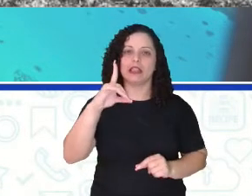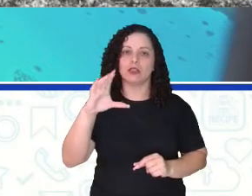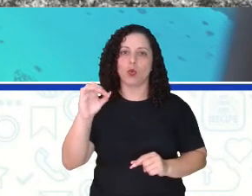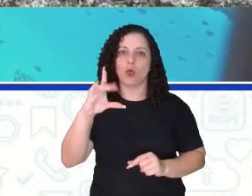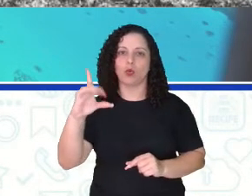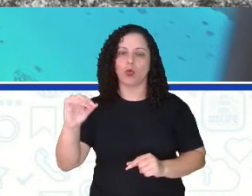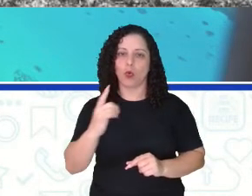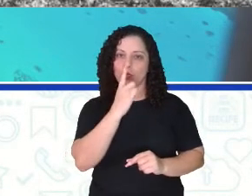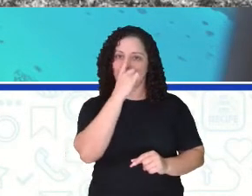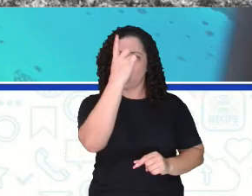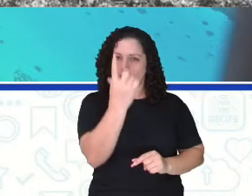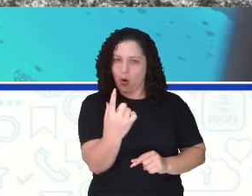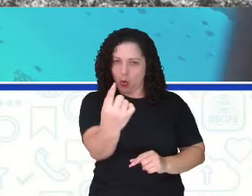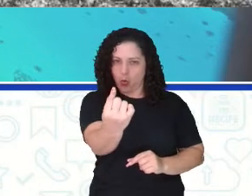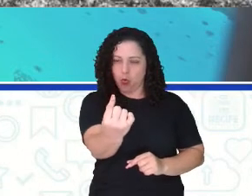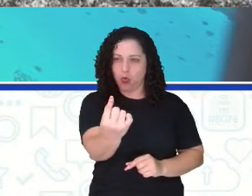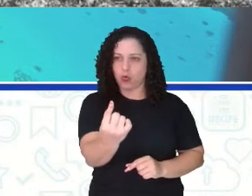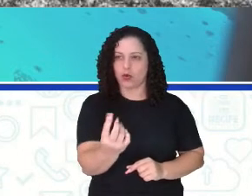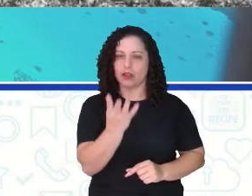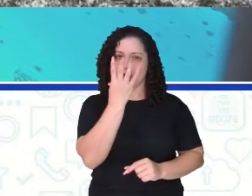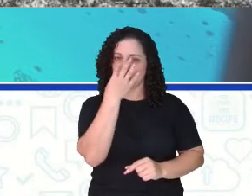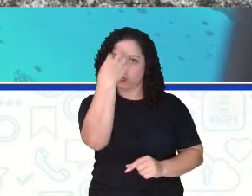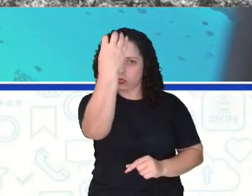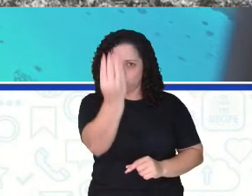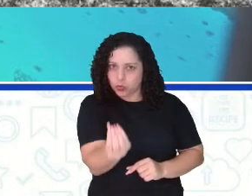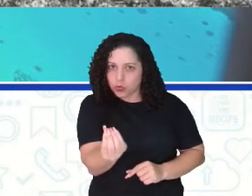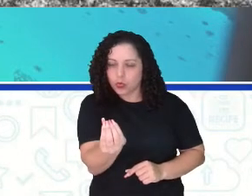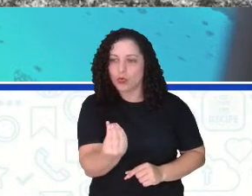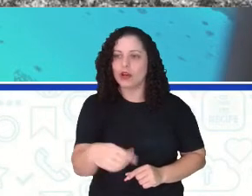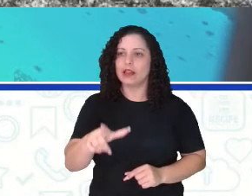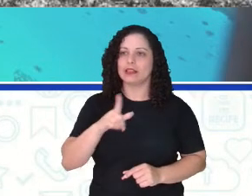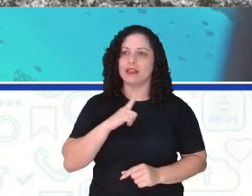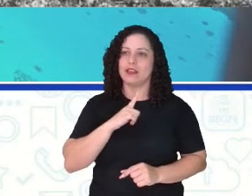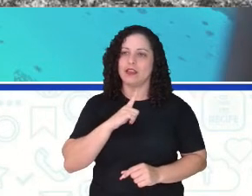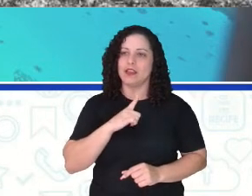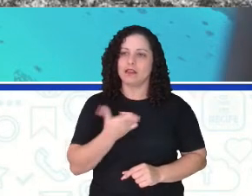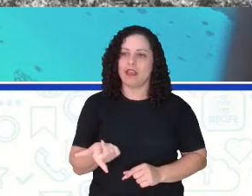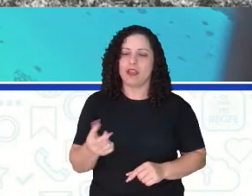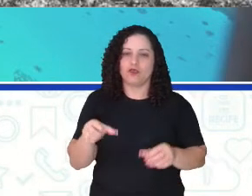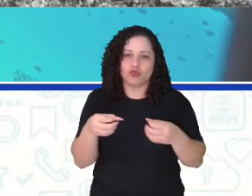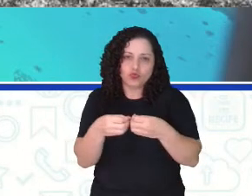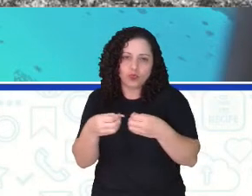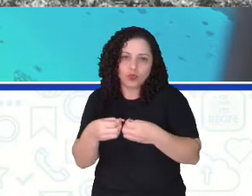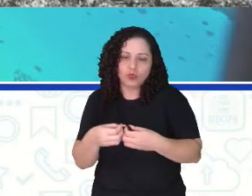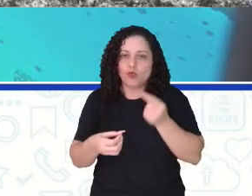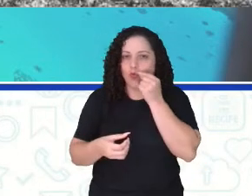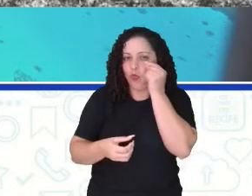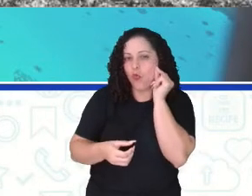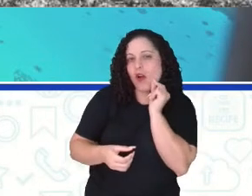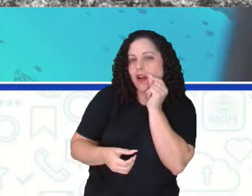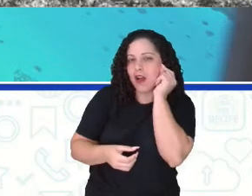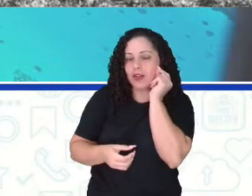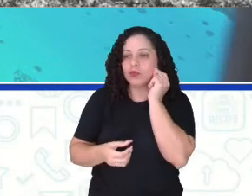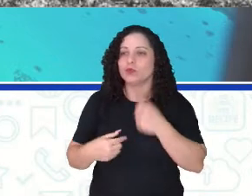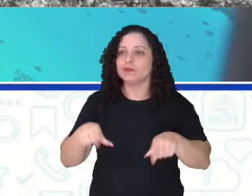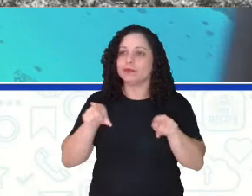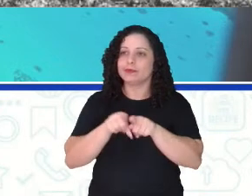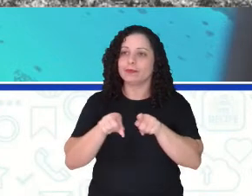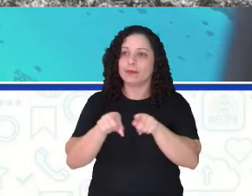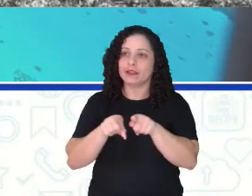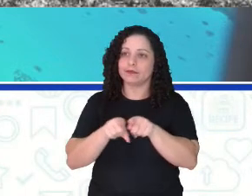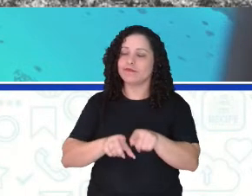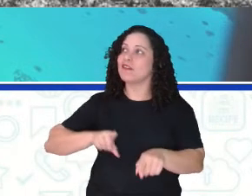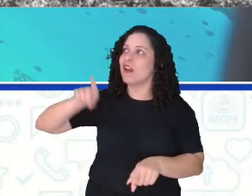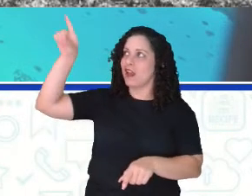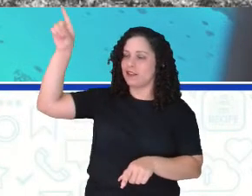né, tá, que é uma ave baixinha, aqui do lado você tem aí um preazinho, um hamster, né, E